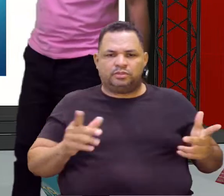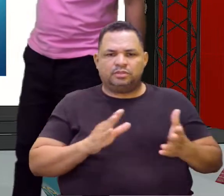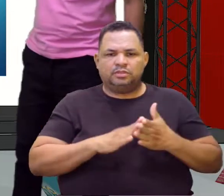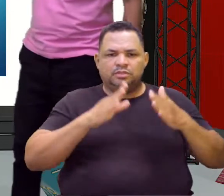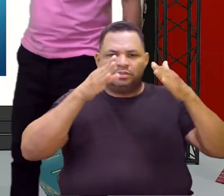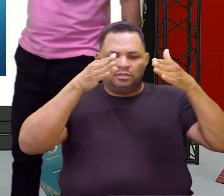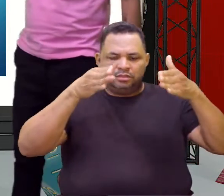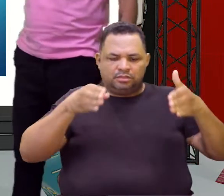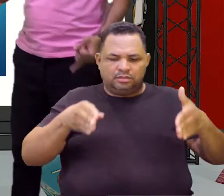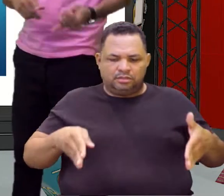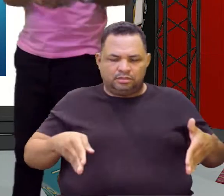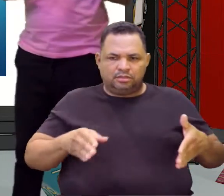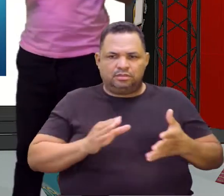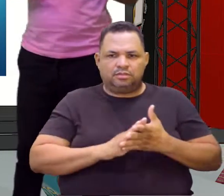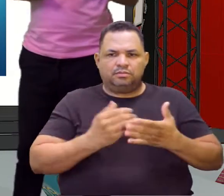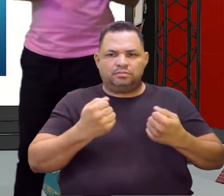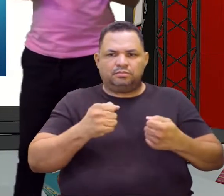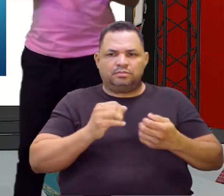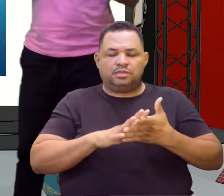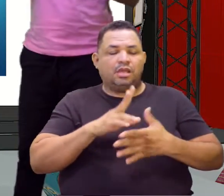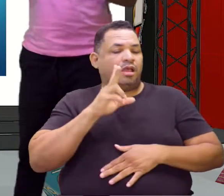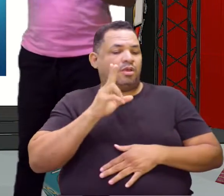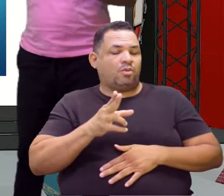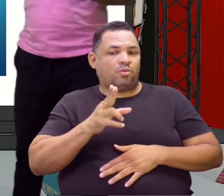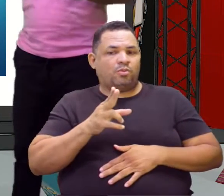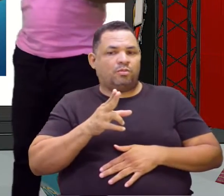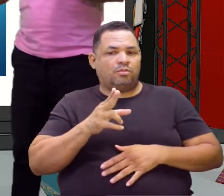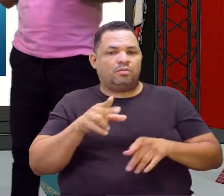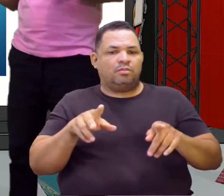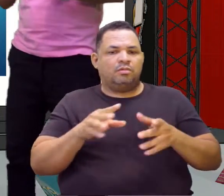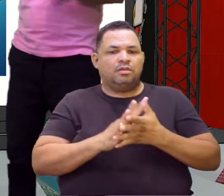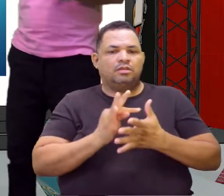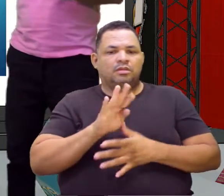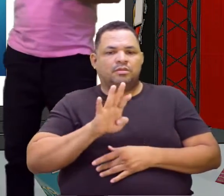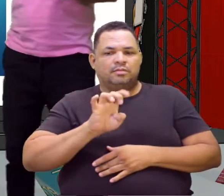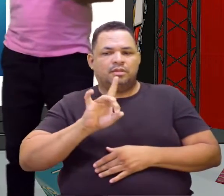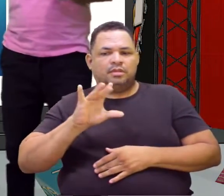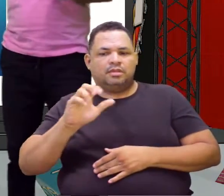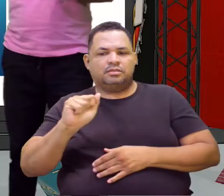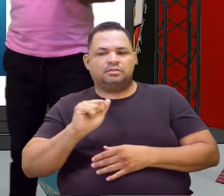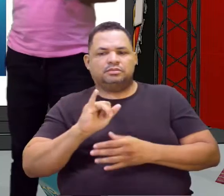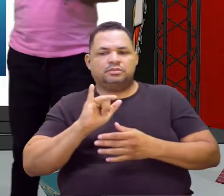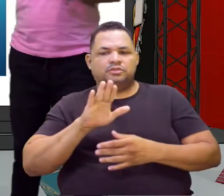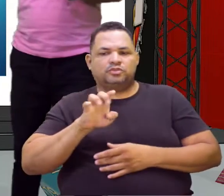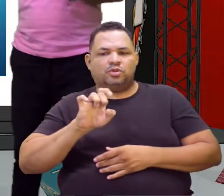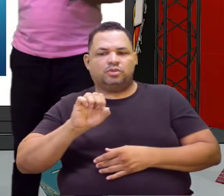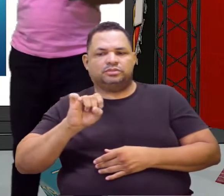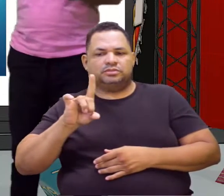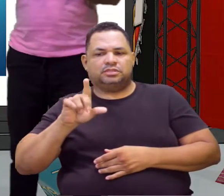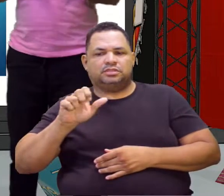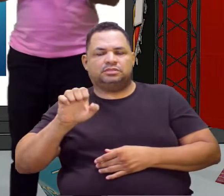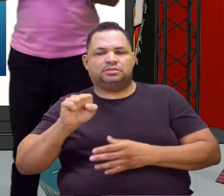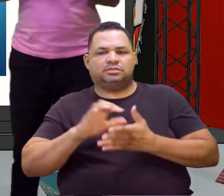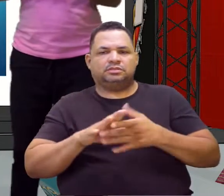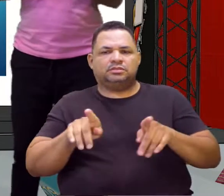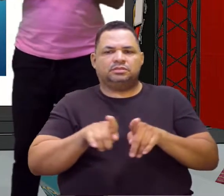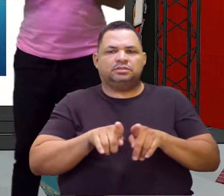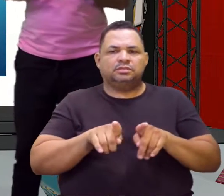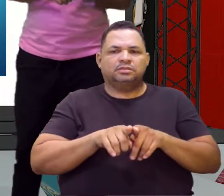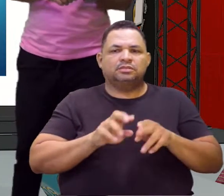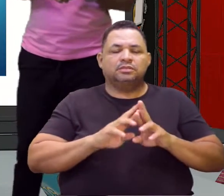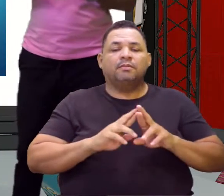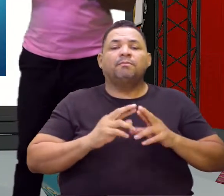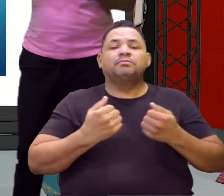lados não paralelos podem ser iguais. Aí eu tenho um trapézio isósceles, vimos lá na aula dos polígonos, né? Eles podem